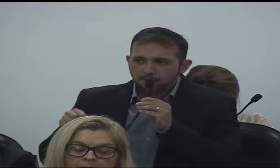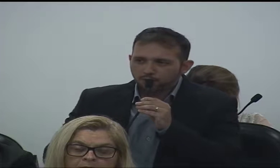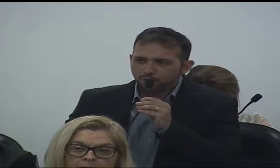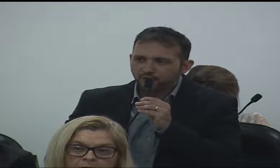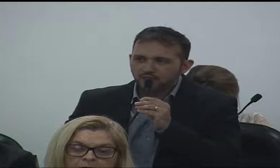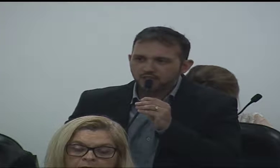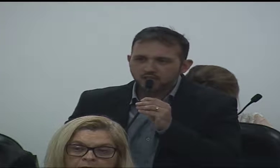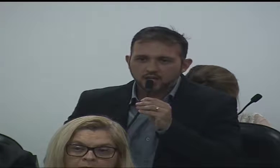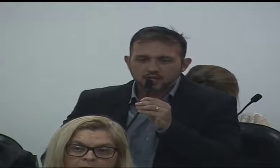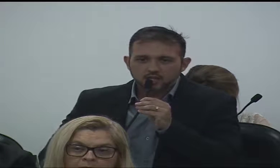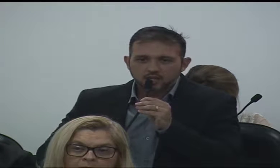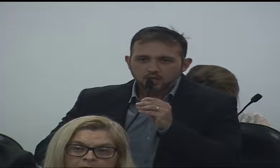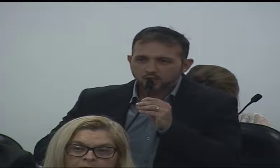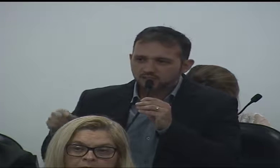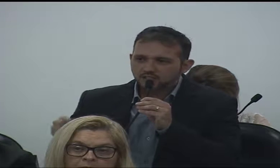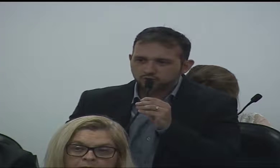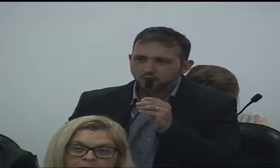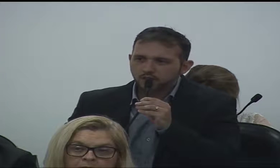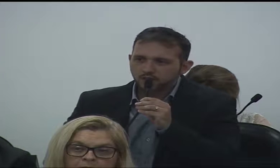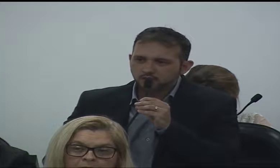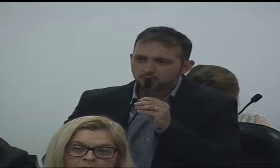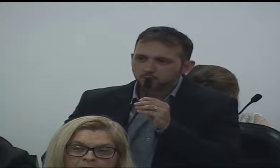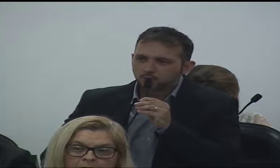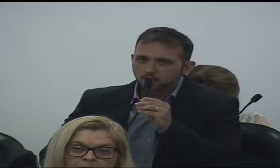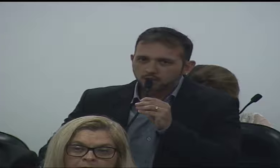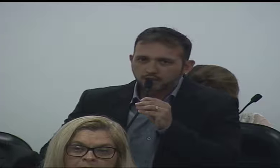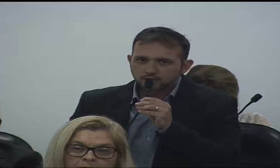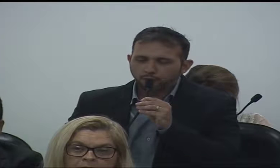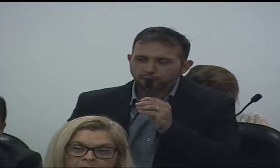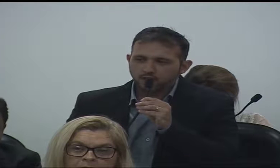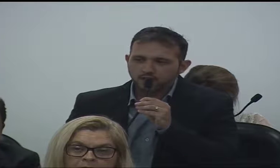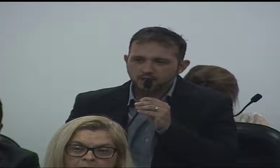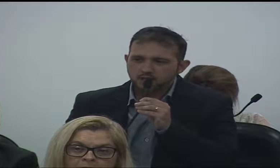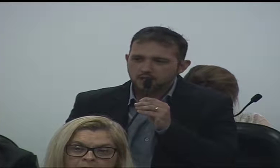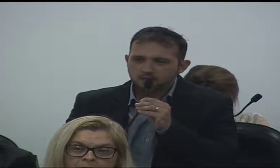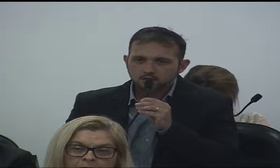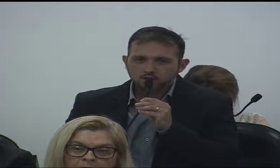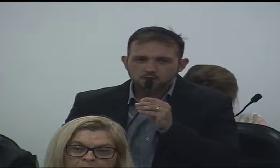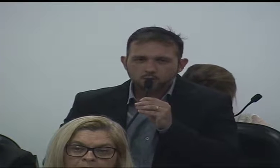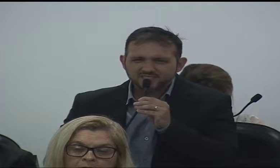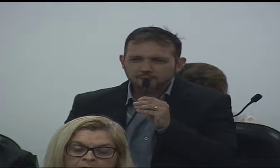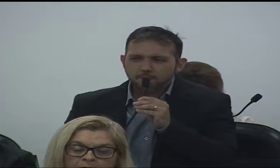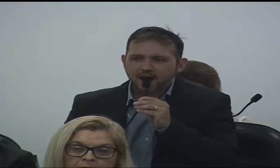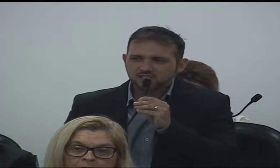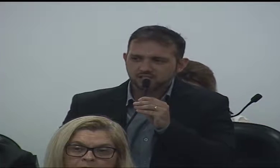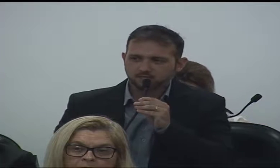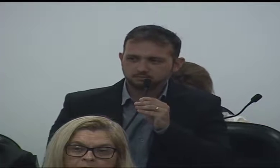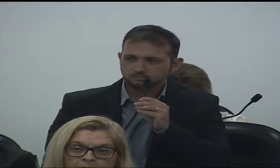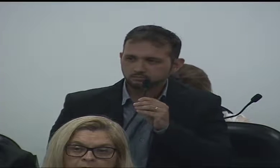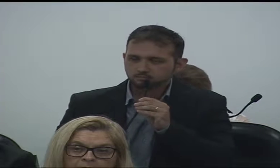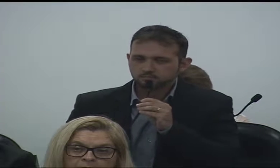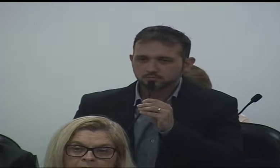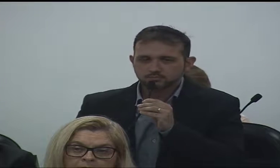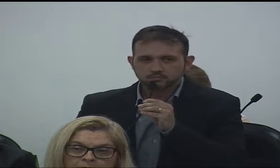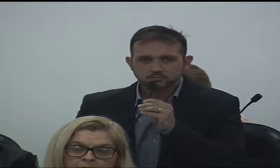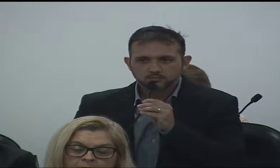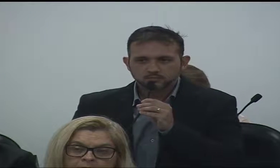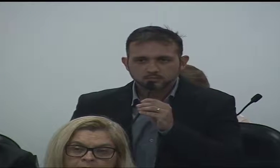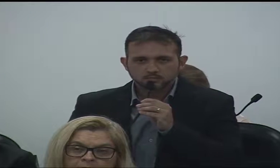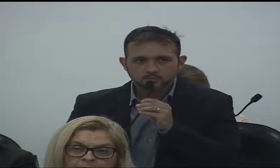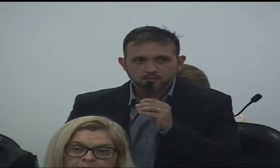à pedofilia, ao sexualismo, à zoofilia, coisa baixa.